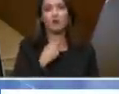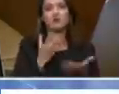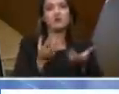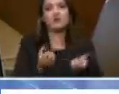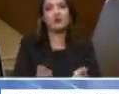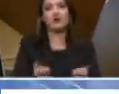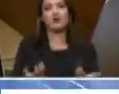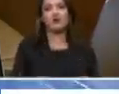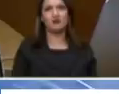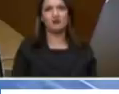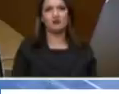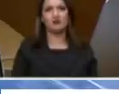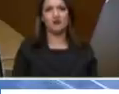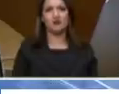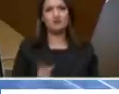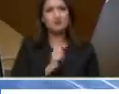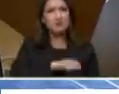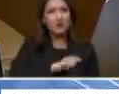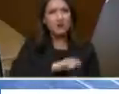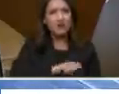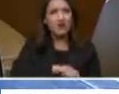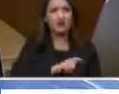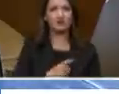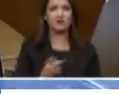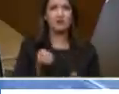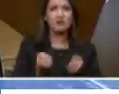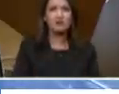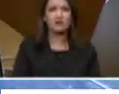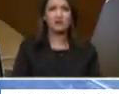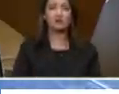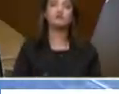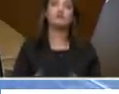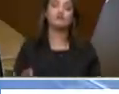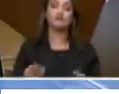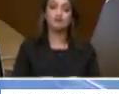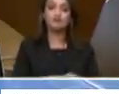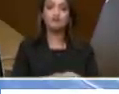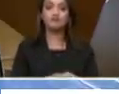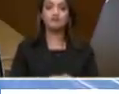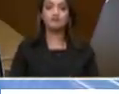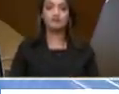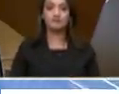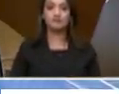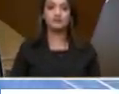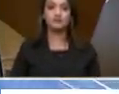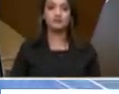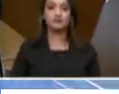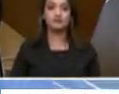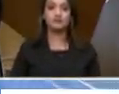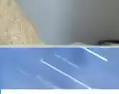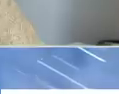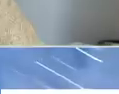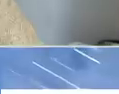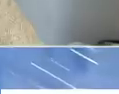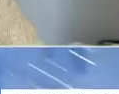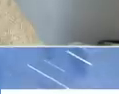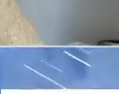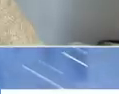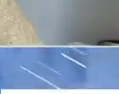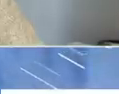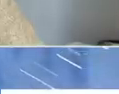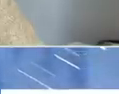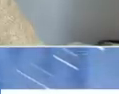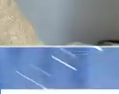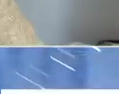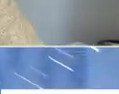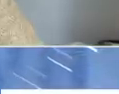imagina que ele vai aplicar, né, esse entendimento que já vem sendo aplicado em outros casos. Muito obrigada. A gente conversou com a